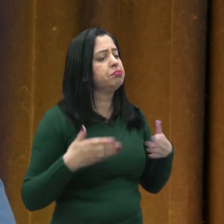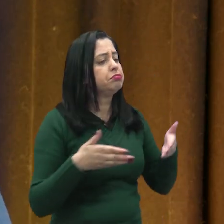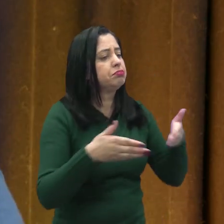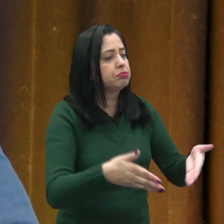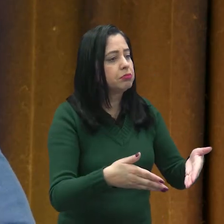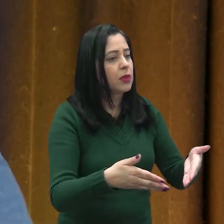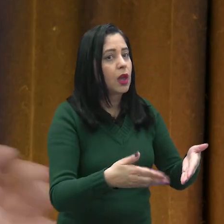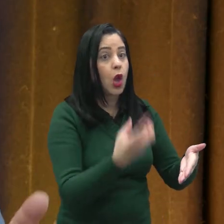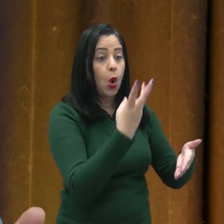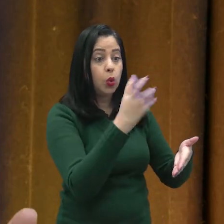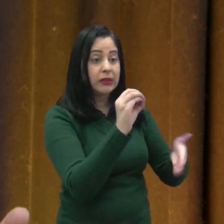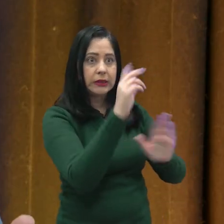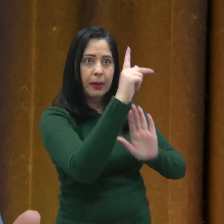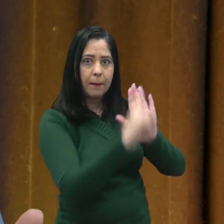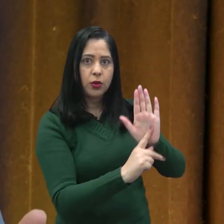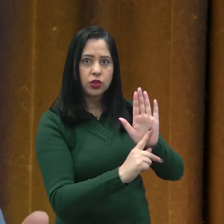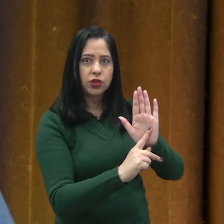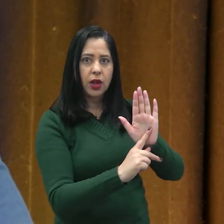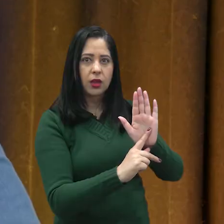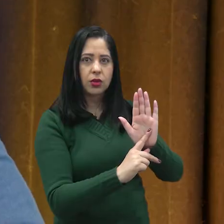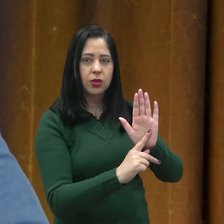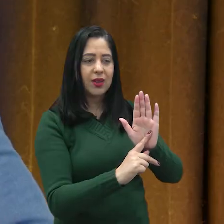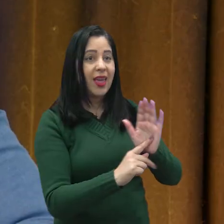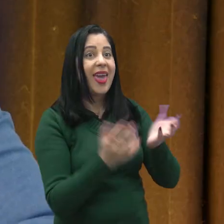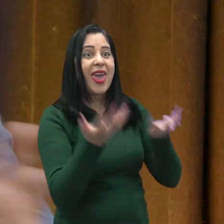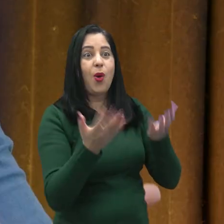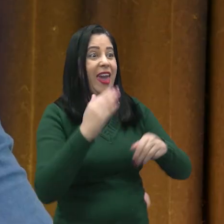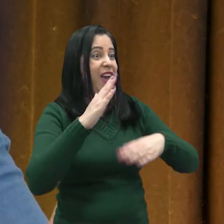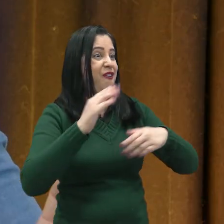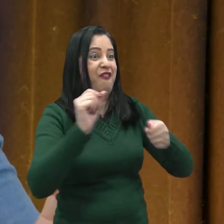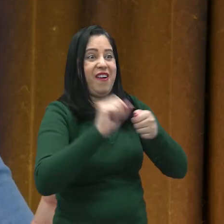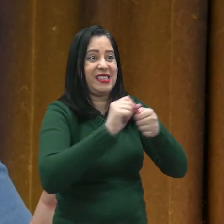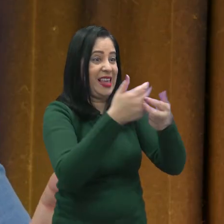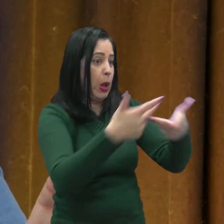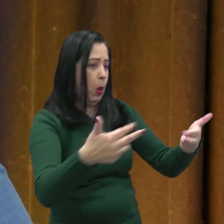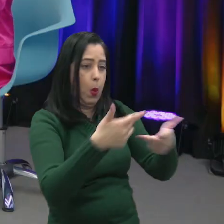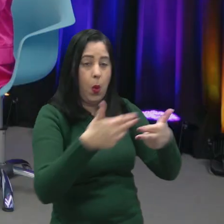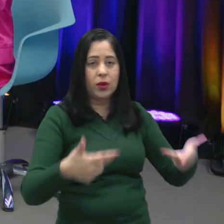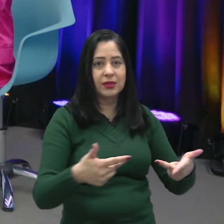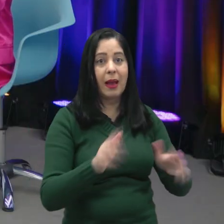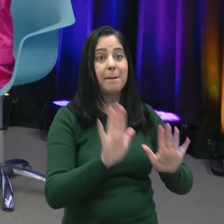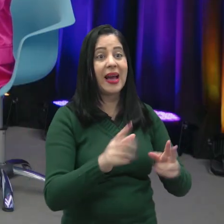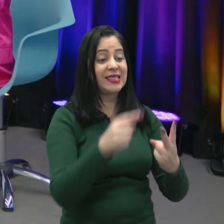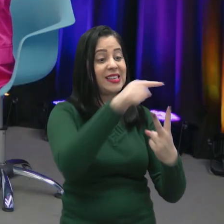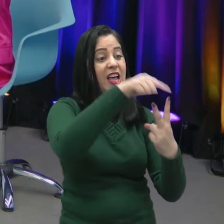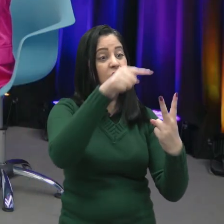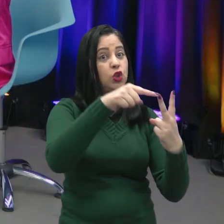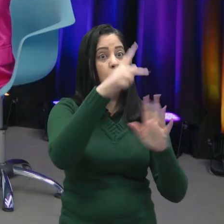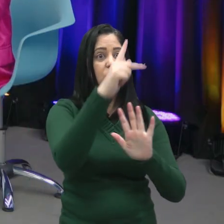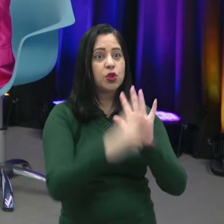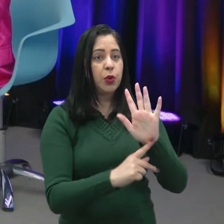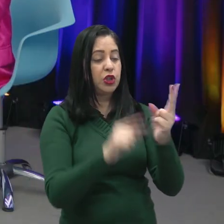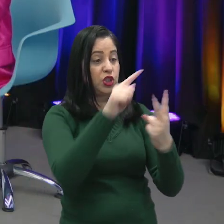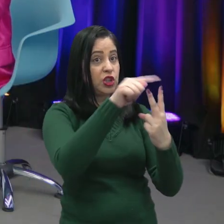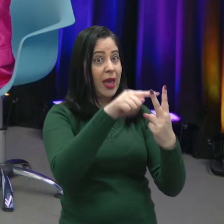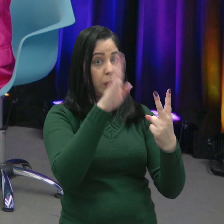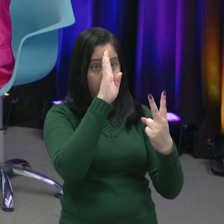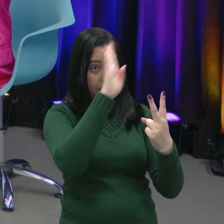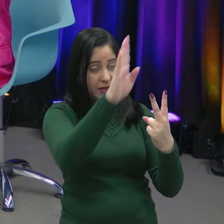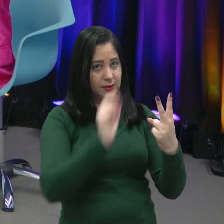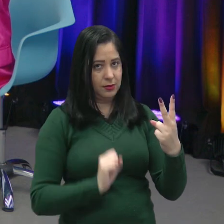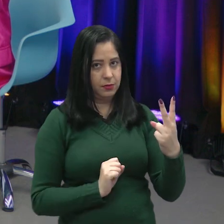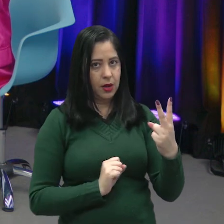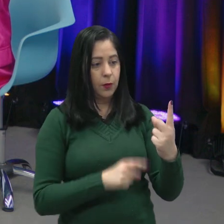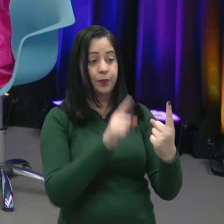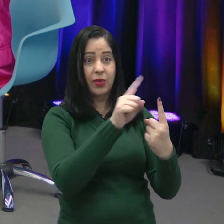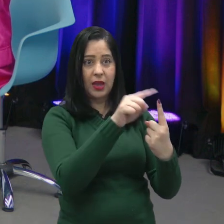eu cheguei lá, eu cheguei com mais de 30 projetos. Você quer fazer acontecer. Tudo, né? Mas teve 2 projetos que a gente destacou bastante, que é o